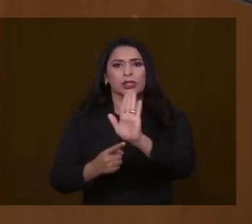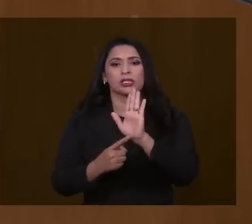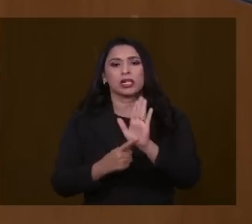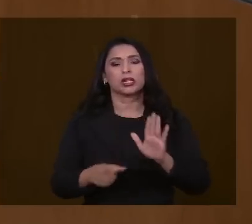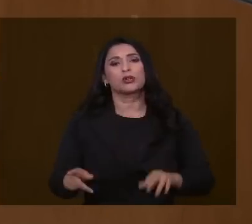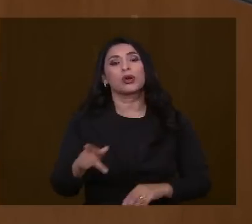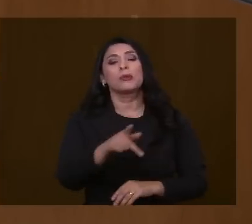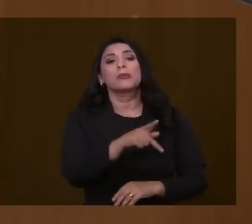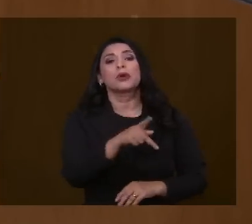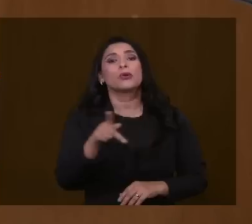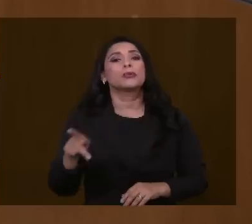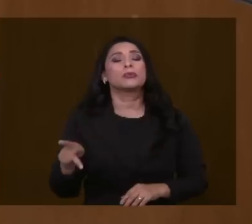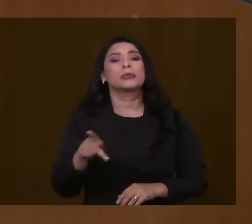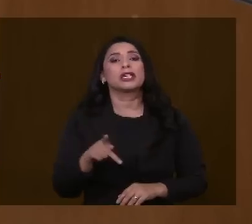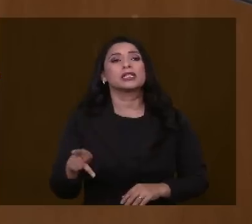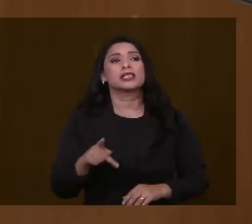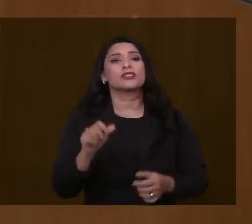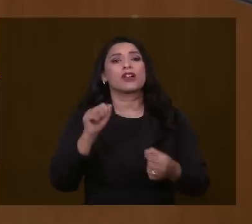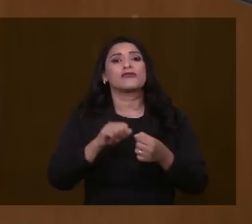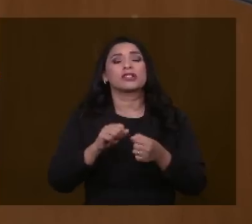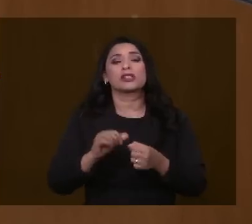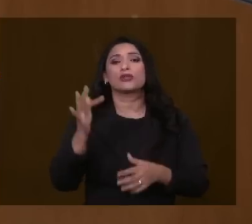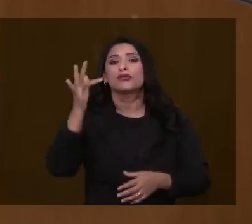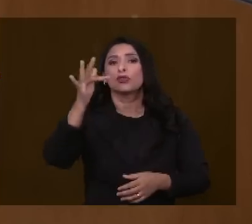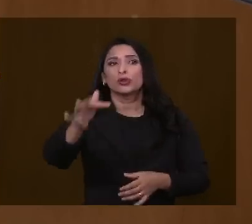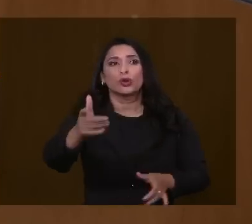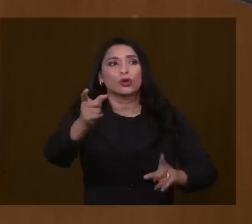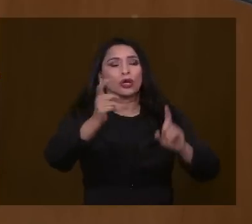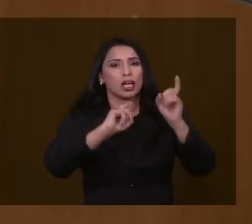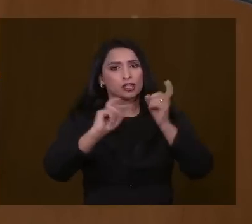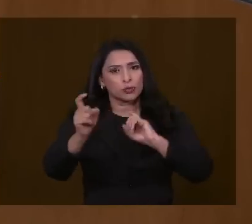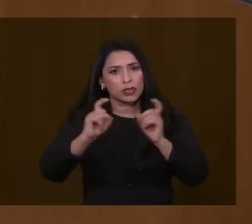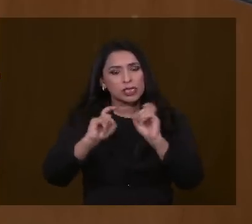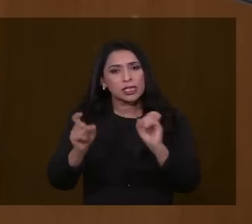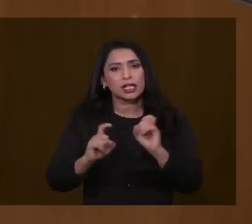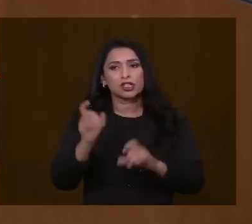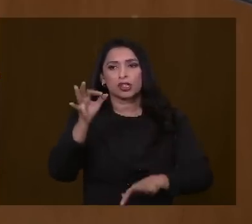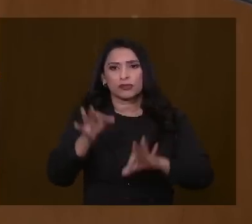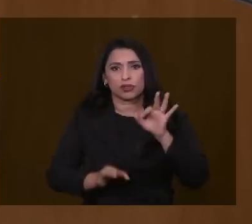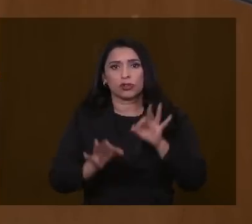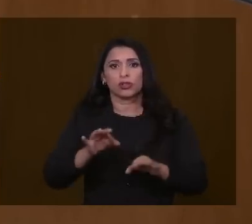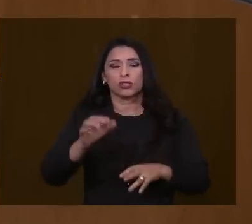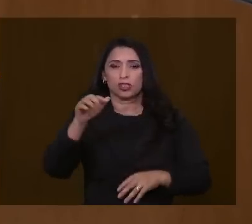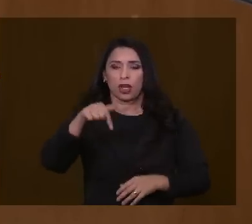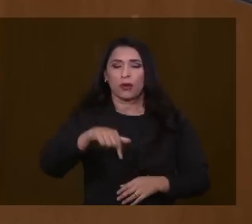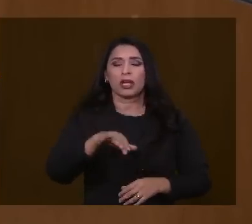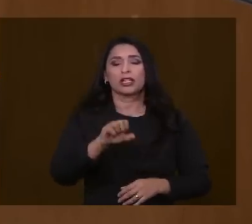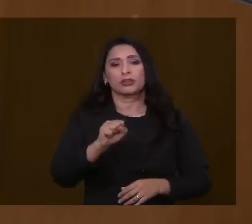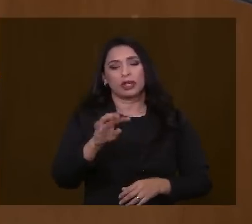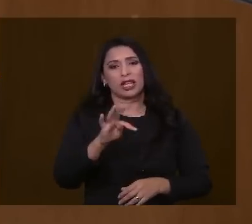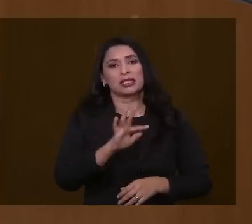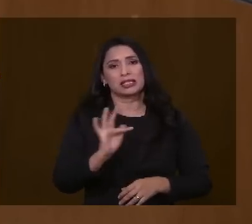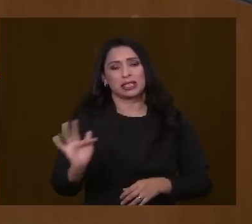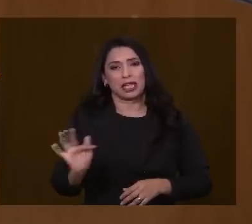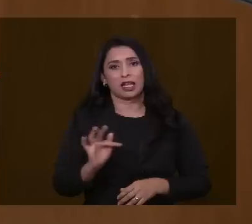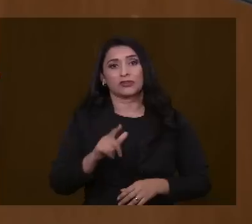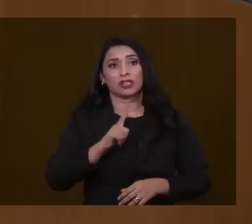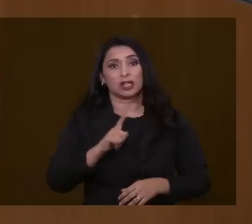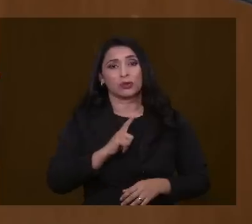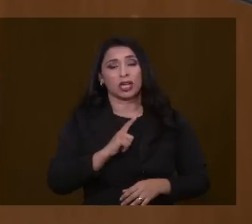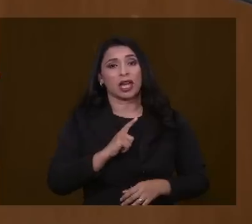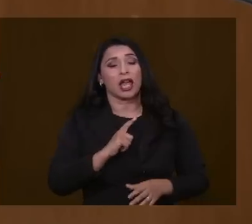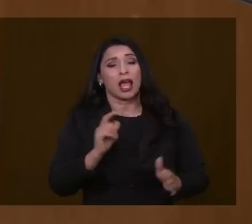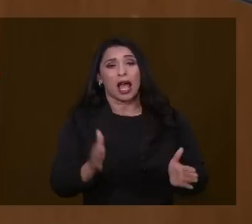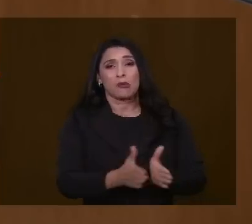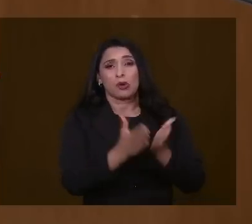pretende imprimir por meio da atividade administrativa e judicante nesta Casa. Entre outros, o combate à pobreza,